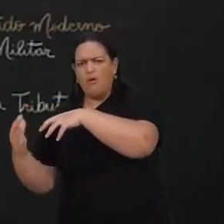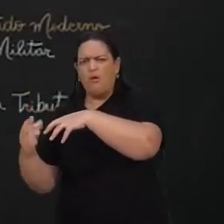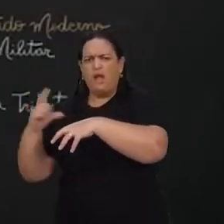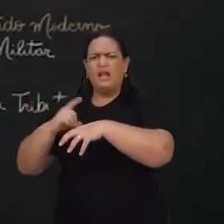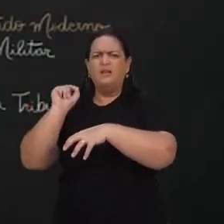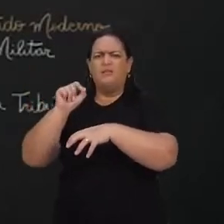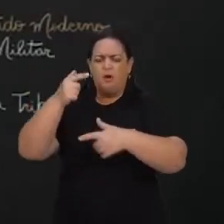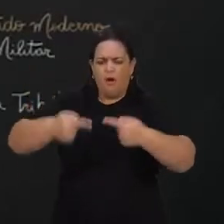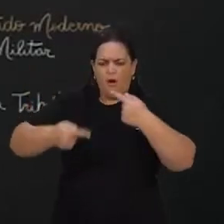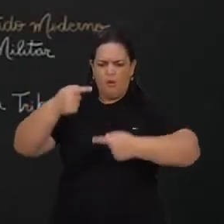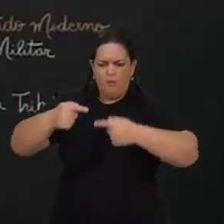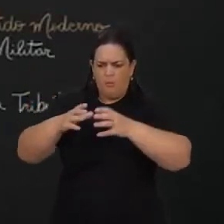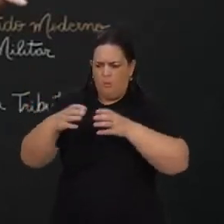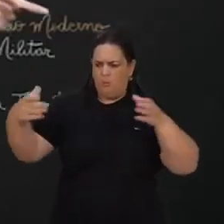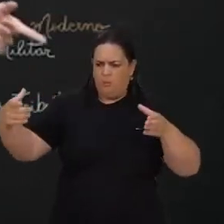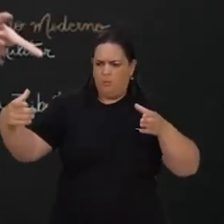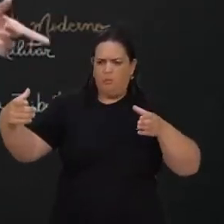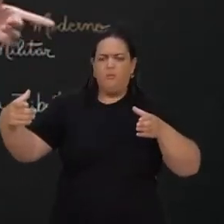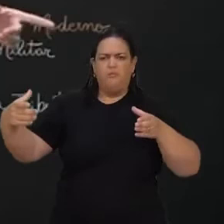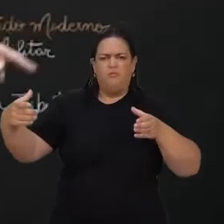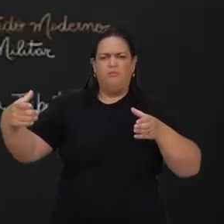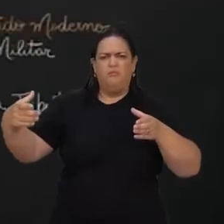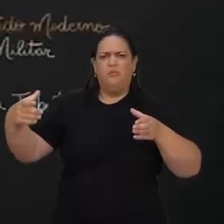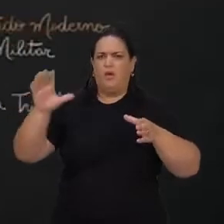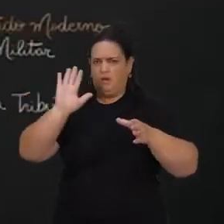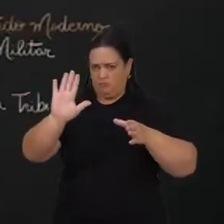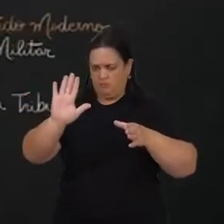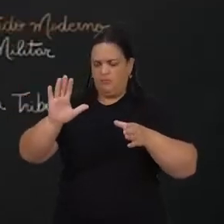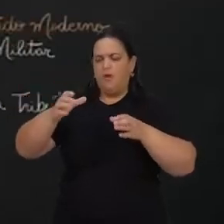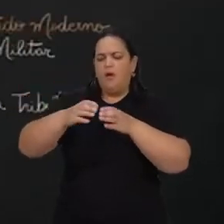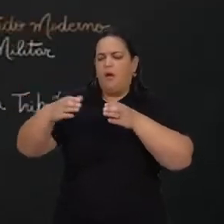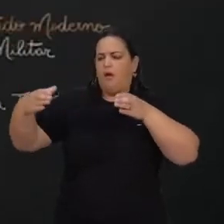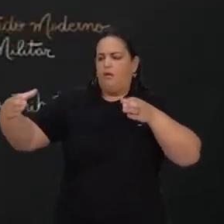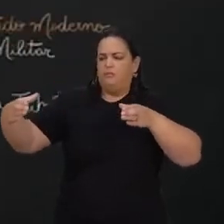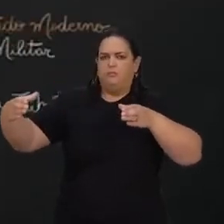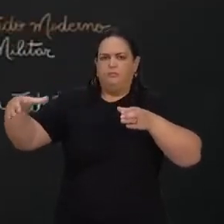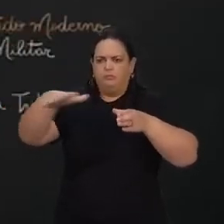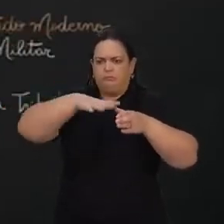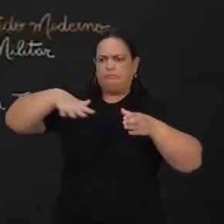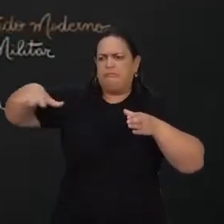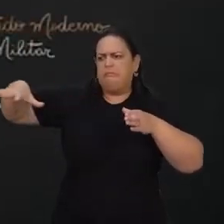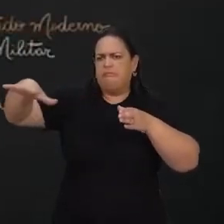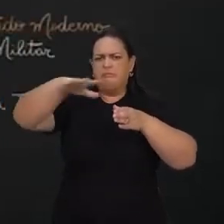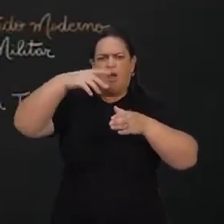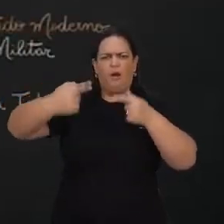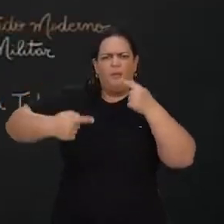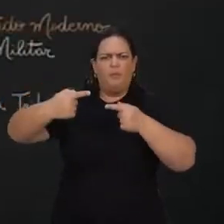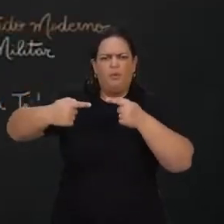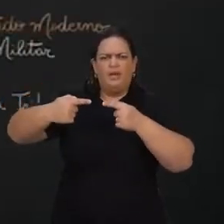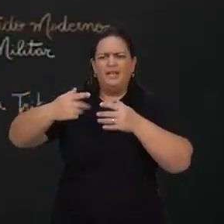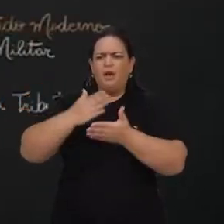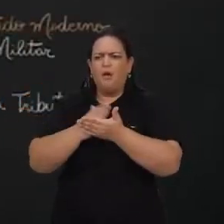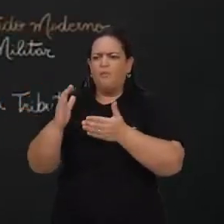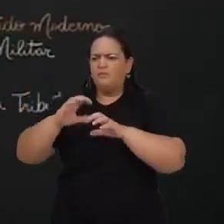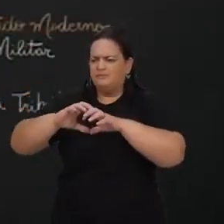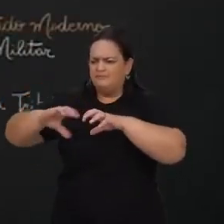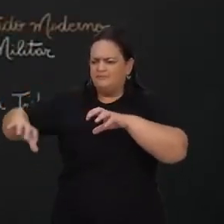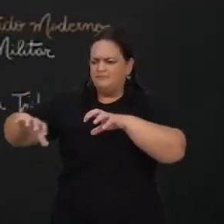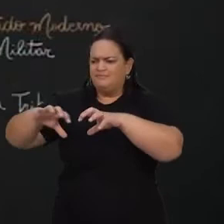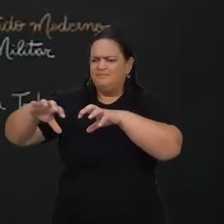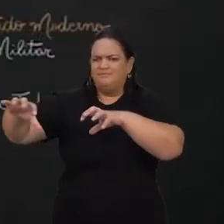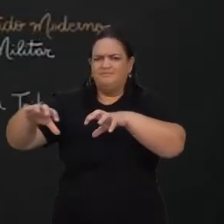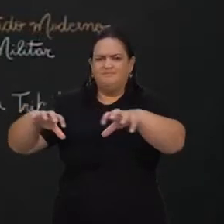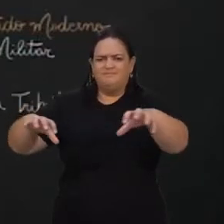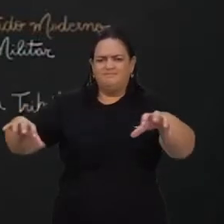política. Isso quer dizer o seguinte, que durante o período do Império tinha uma grande extensão territorial e essa foi se dividindo,